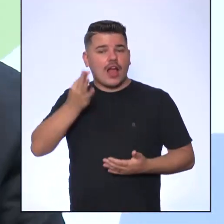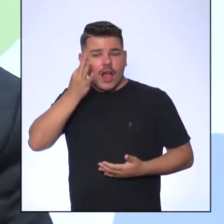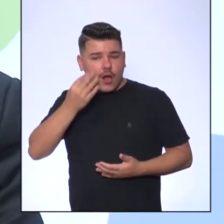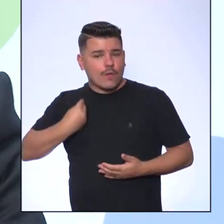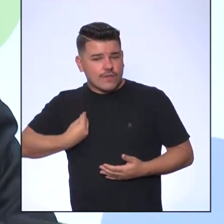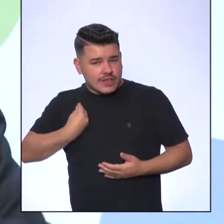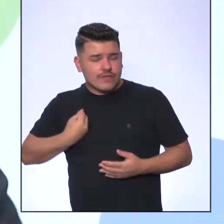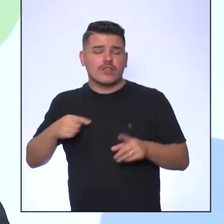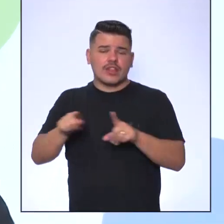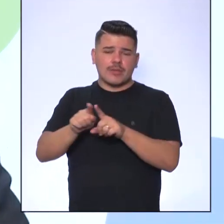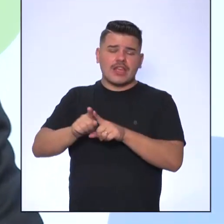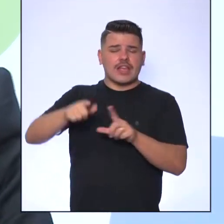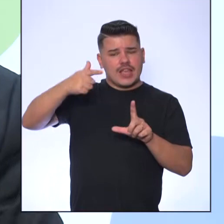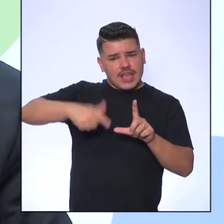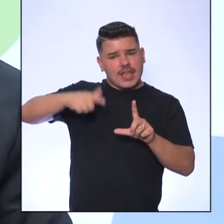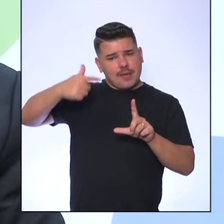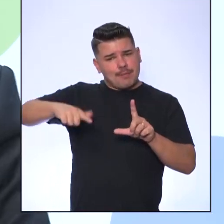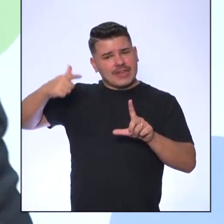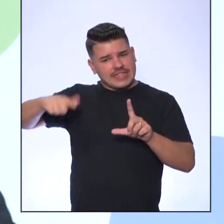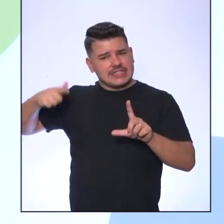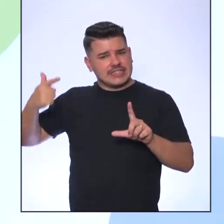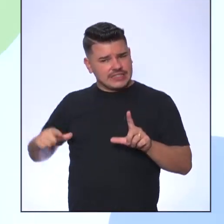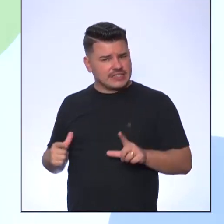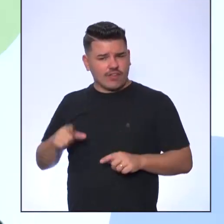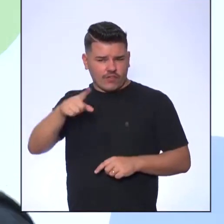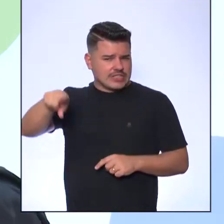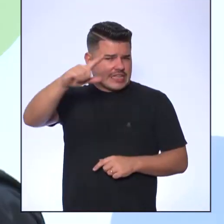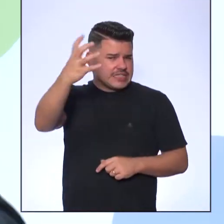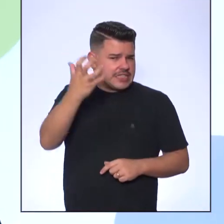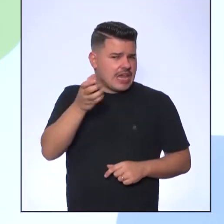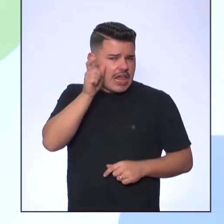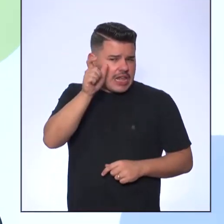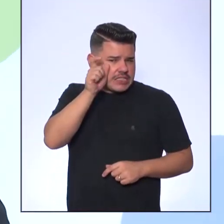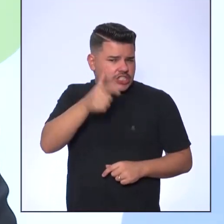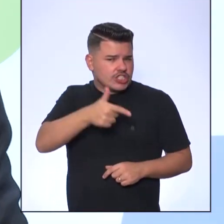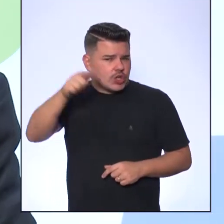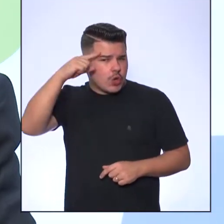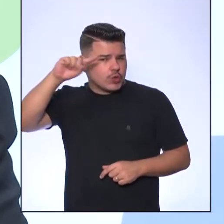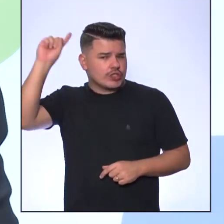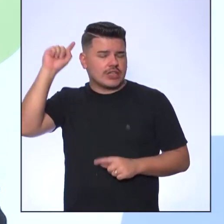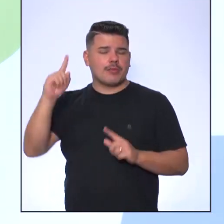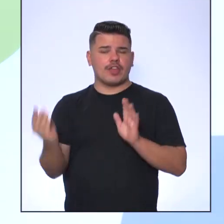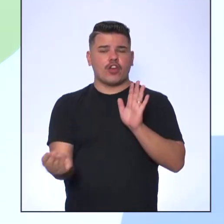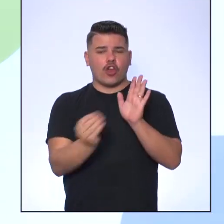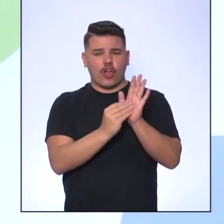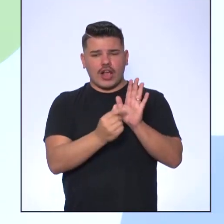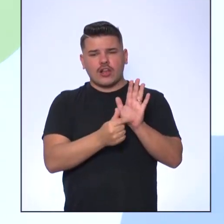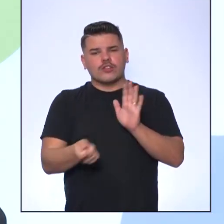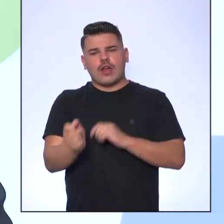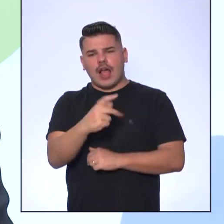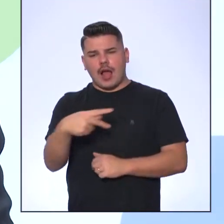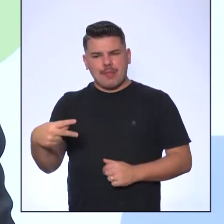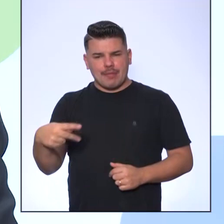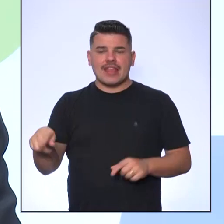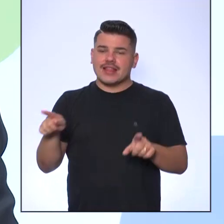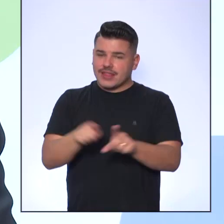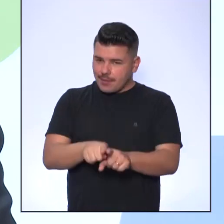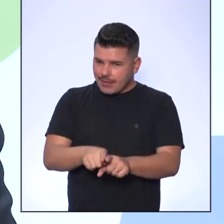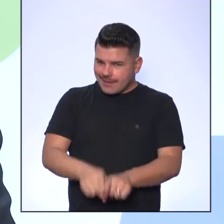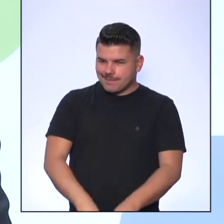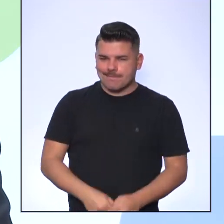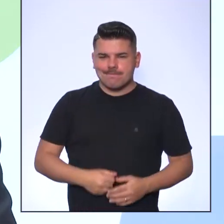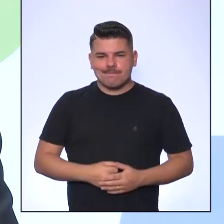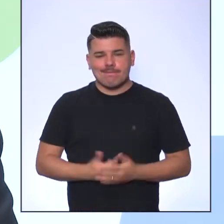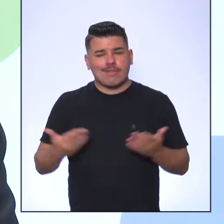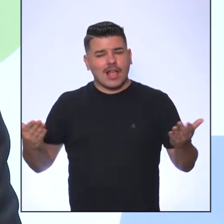vamos ter reprises também em outros momentos, caso queira, vamos estar colocando em outras plataformas também. Agora,